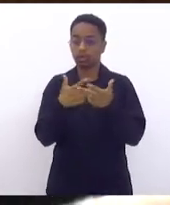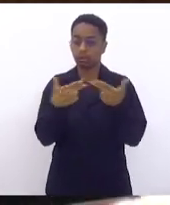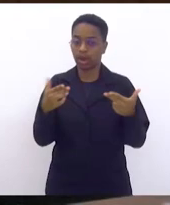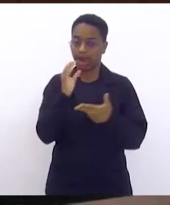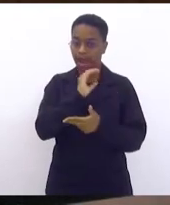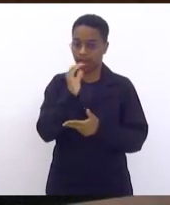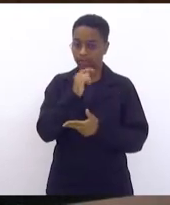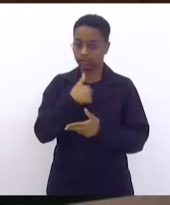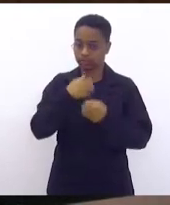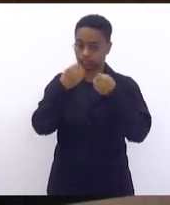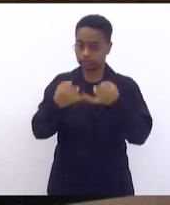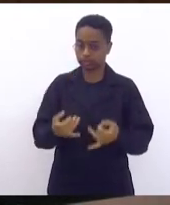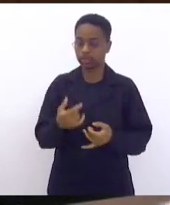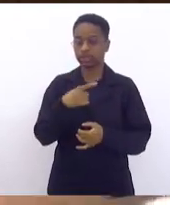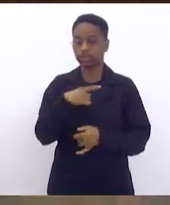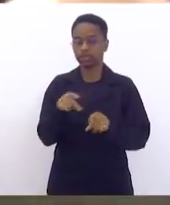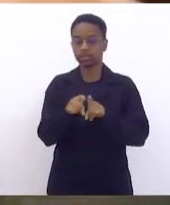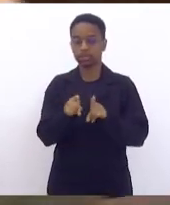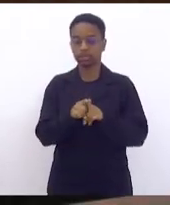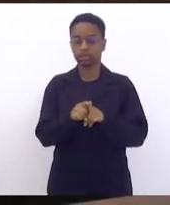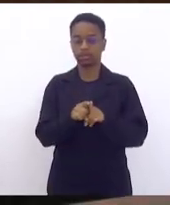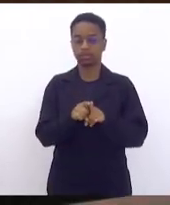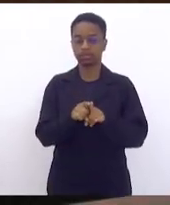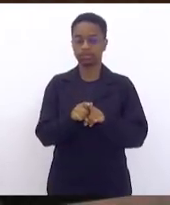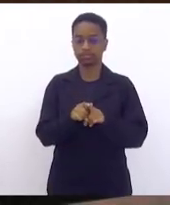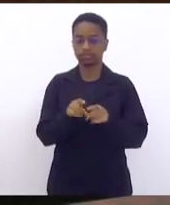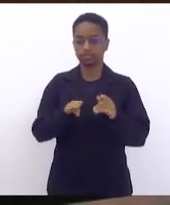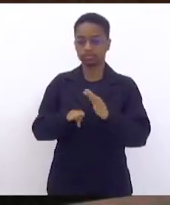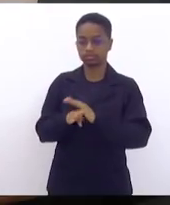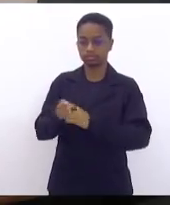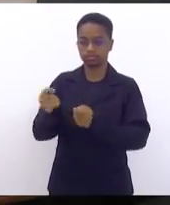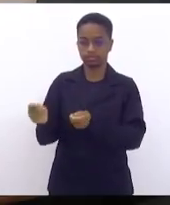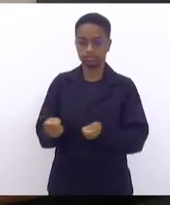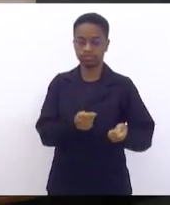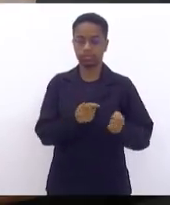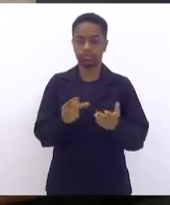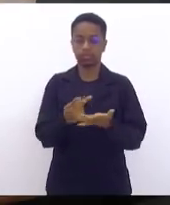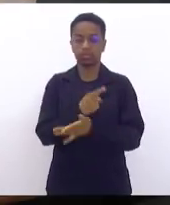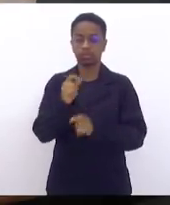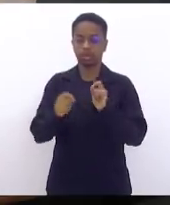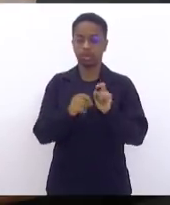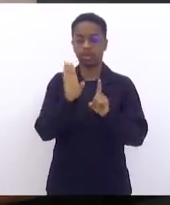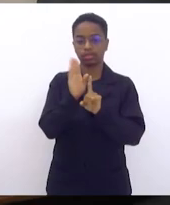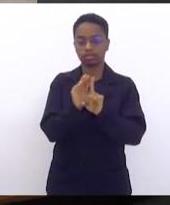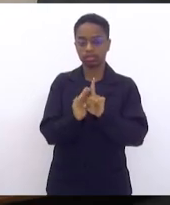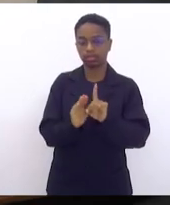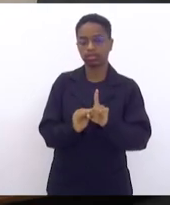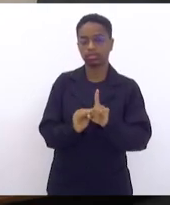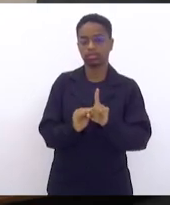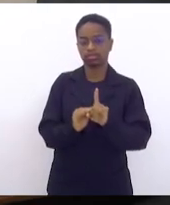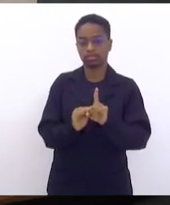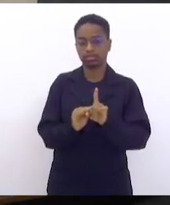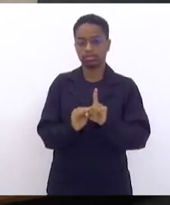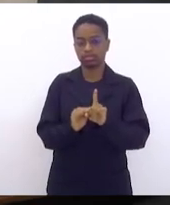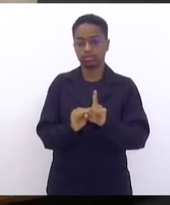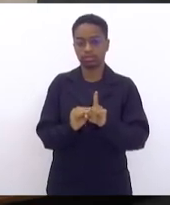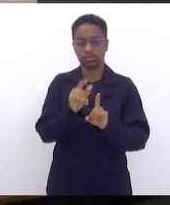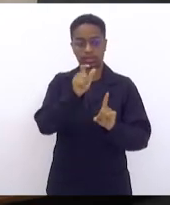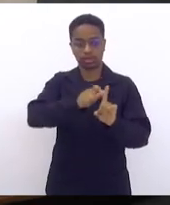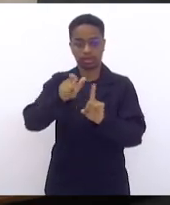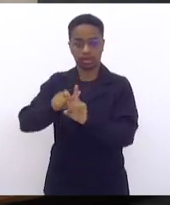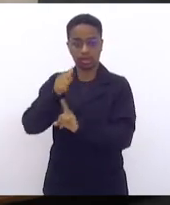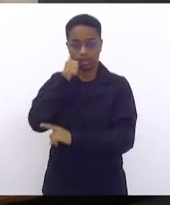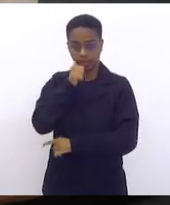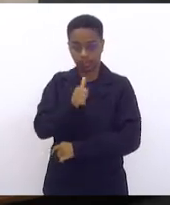um fato que também tem se tornado prática nesse estado, que é o assédio sexual às mulheres